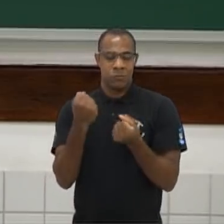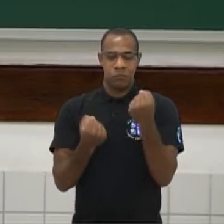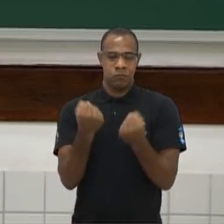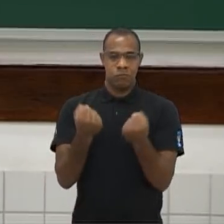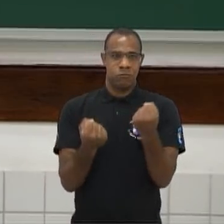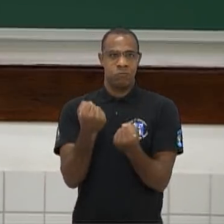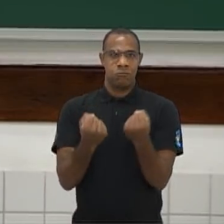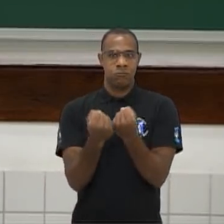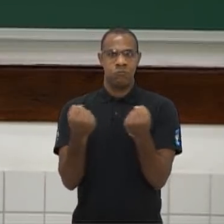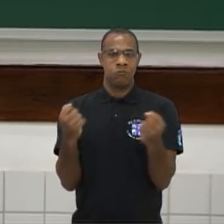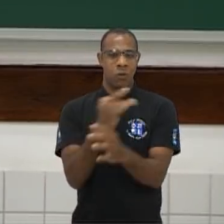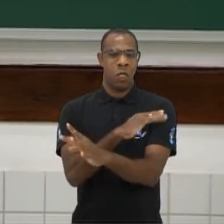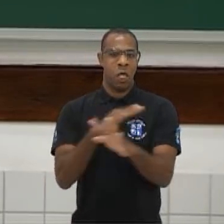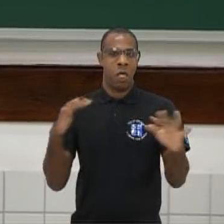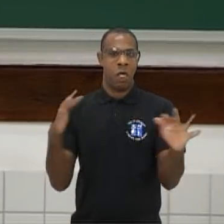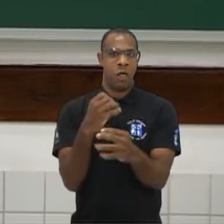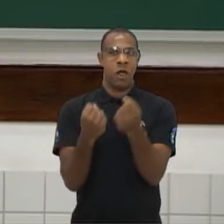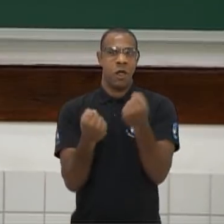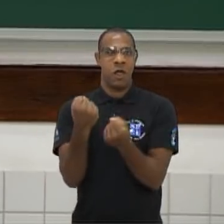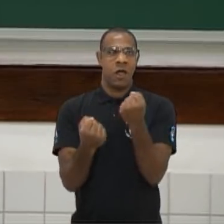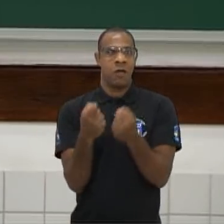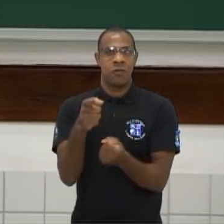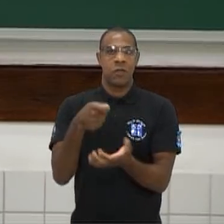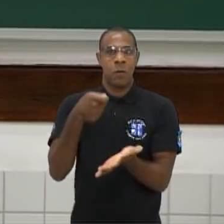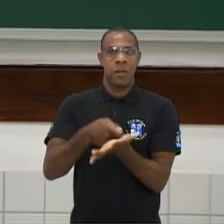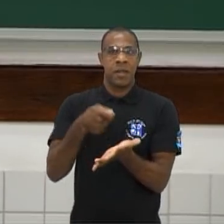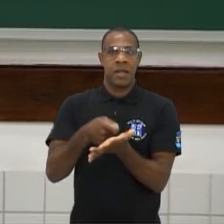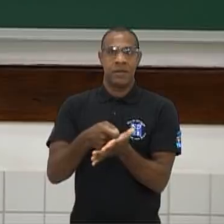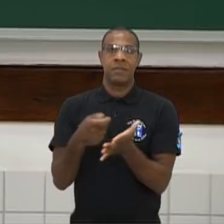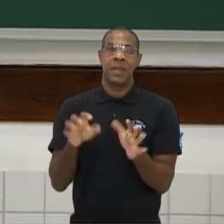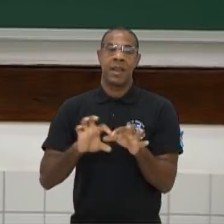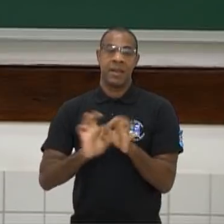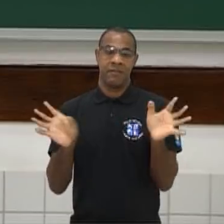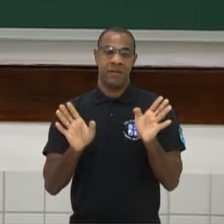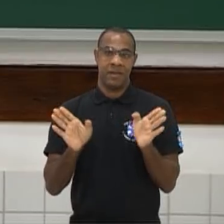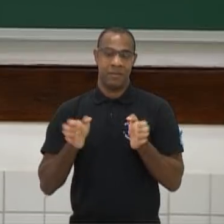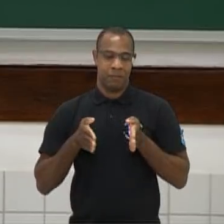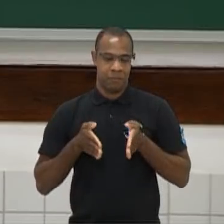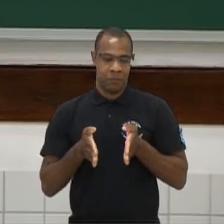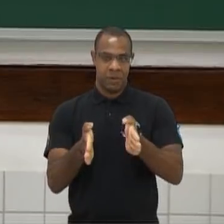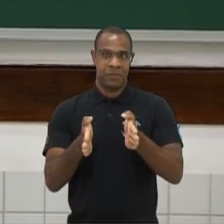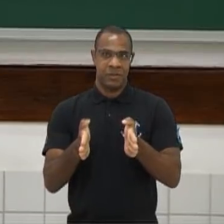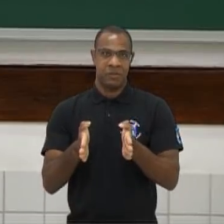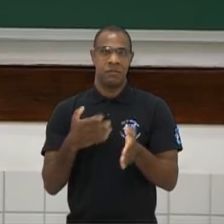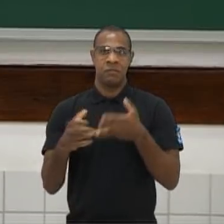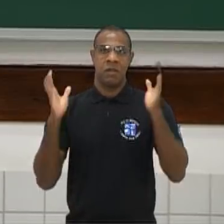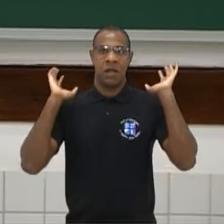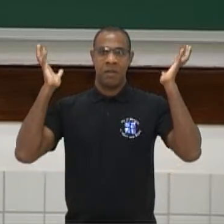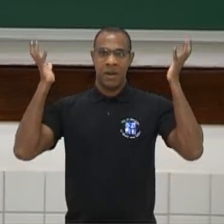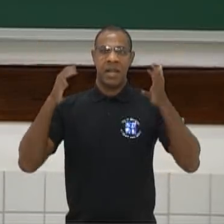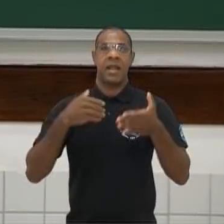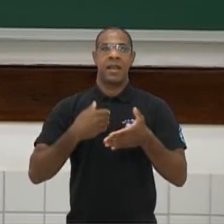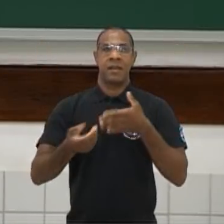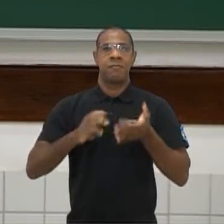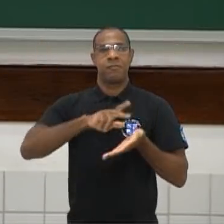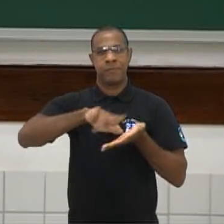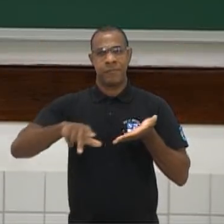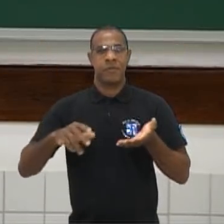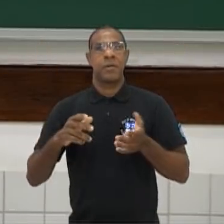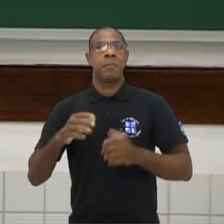tem veículos oficiais, você é obrigado a dar passagem. Veículos esses como sendo ambulância, SEAT,